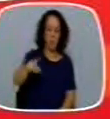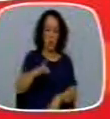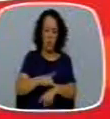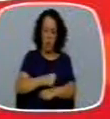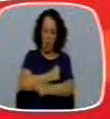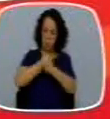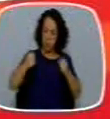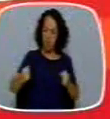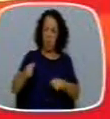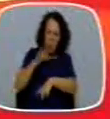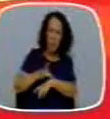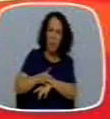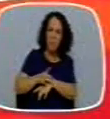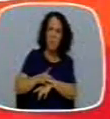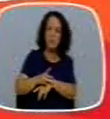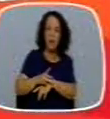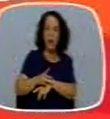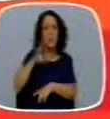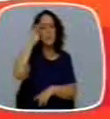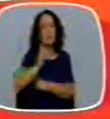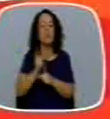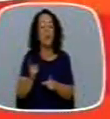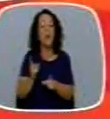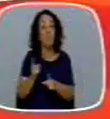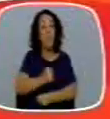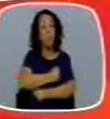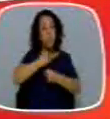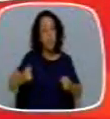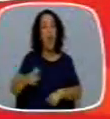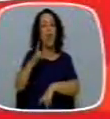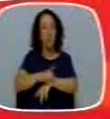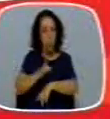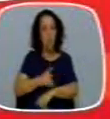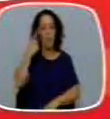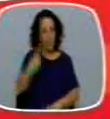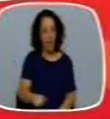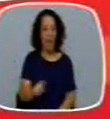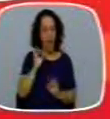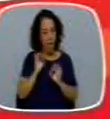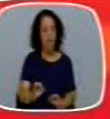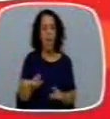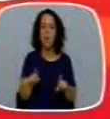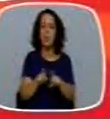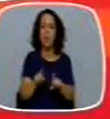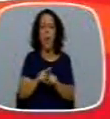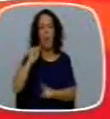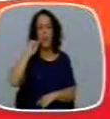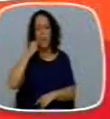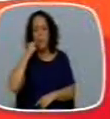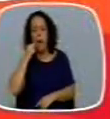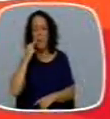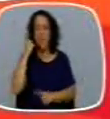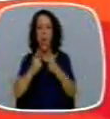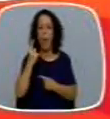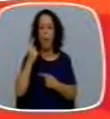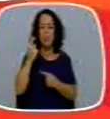porquê. A obesidade é efetivamente uma doença biológica. À semelhança dos diabéticos que são resistentes à insulina,